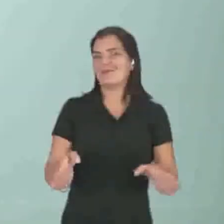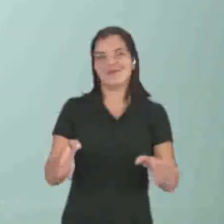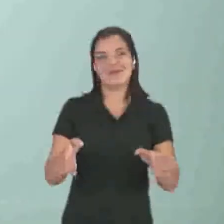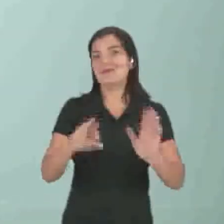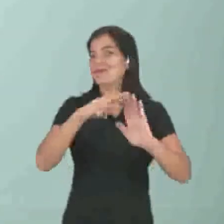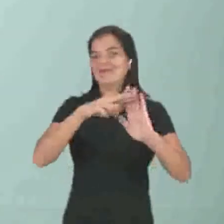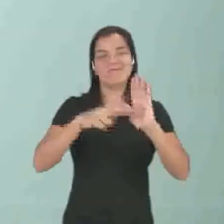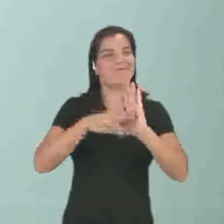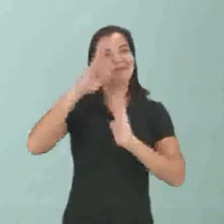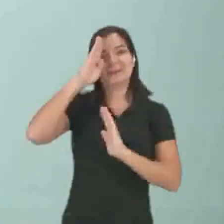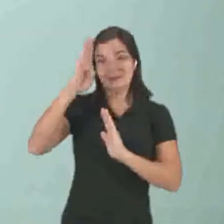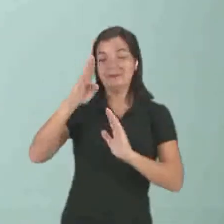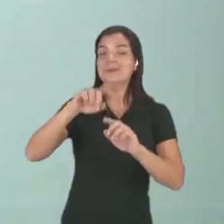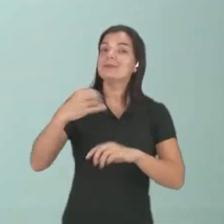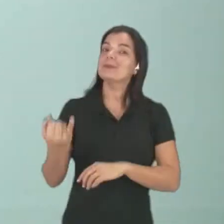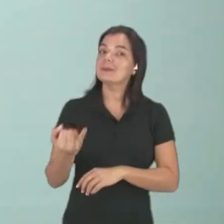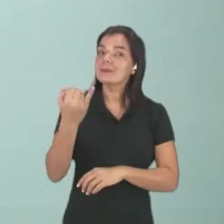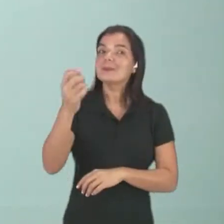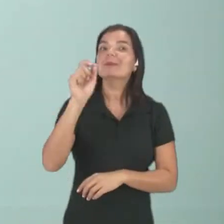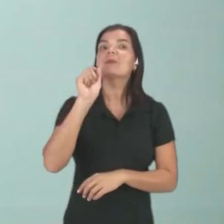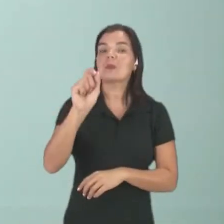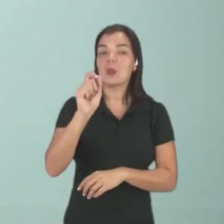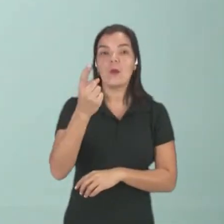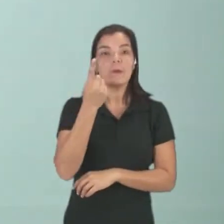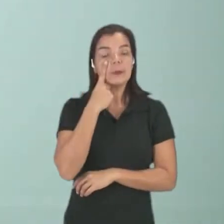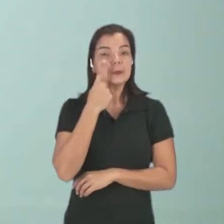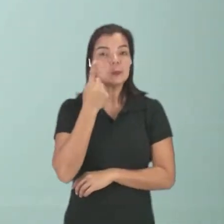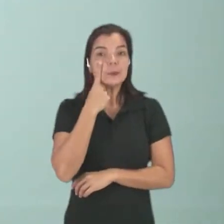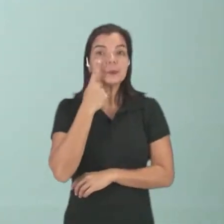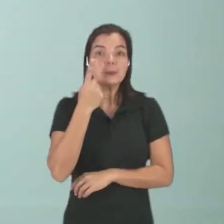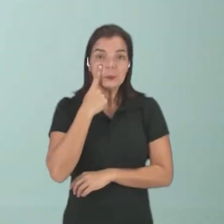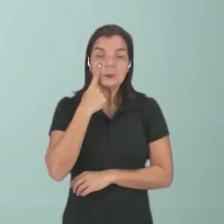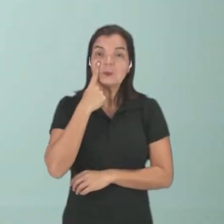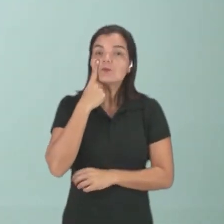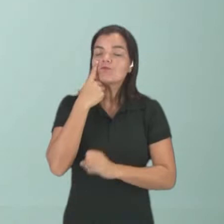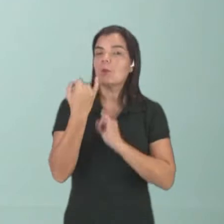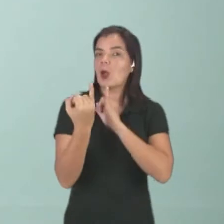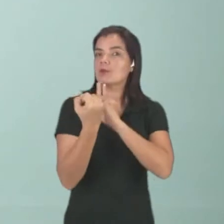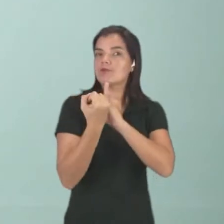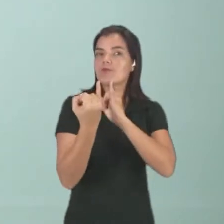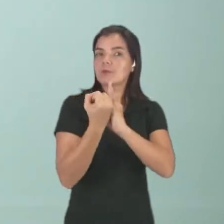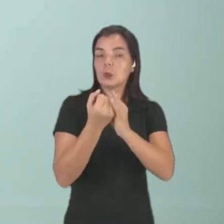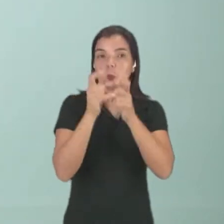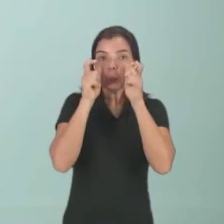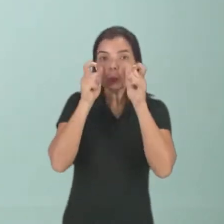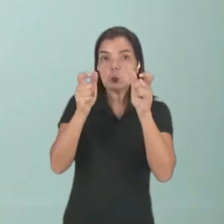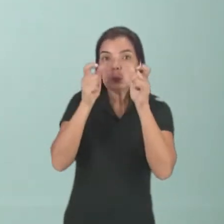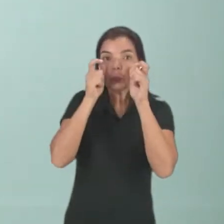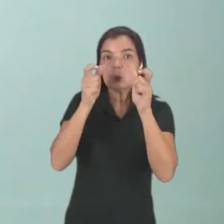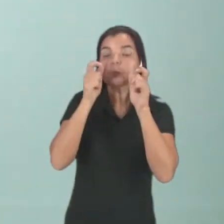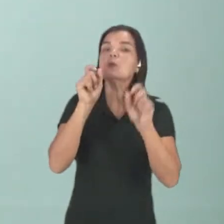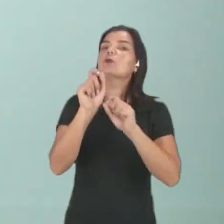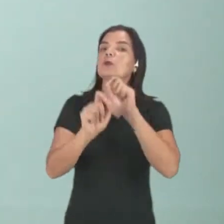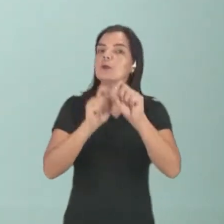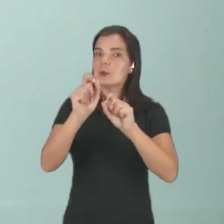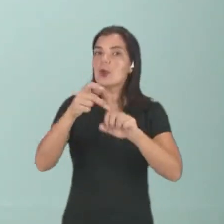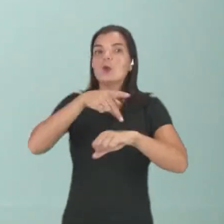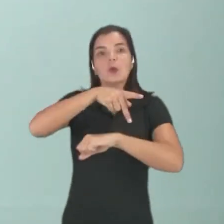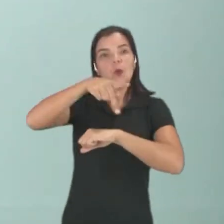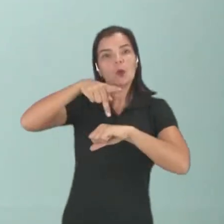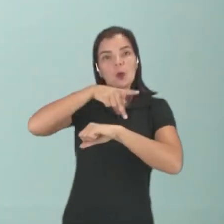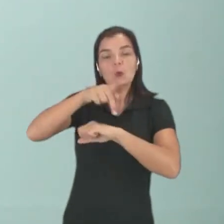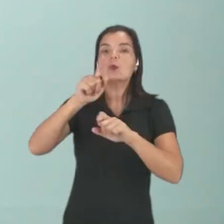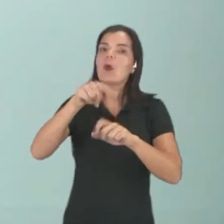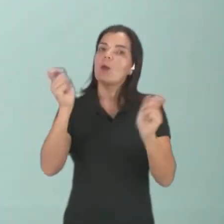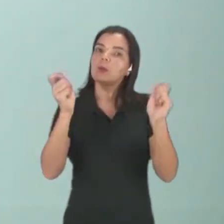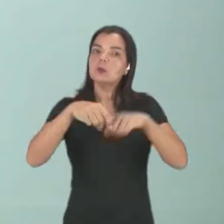mais a regra principal. O importante é haver uma afinidade com os interesses afins daquele país. Então